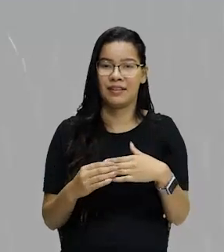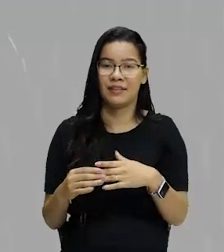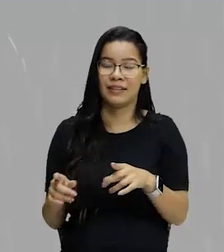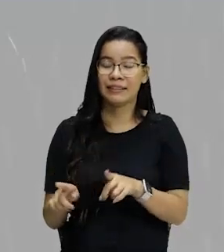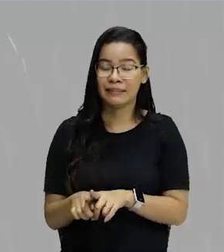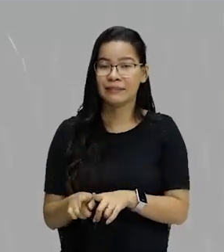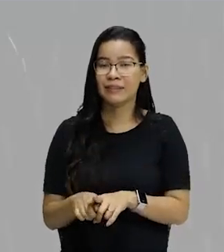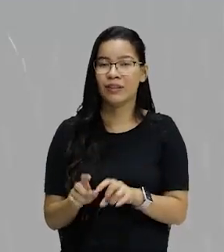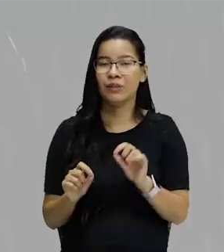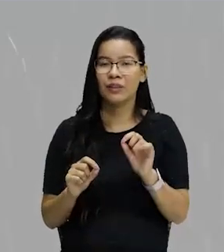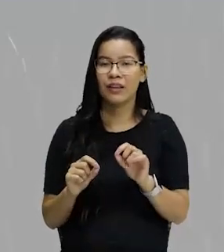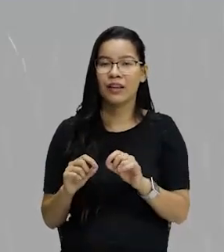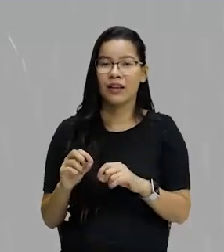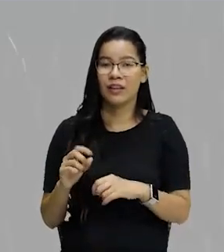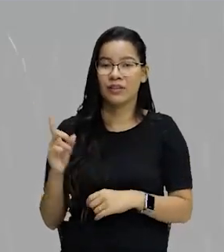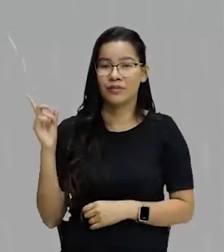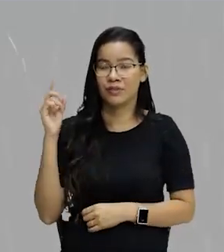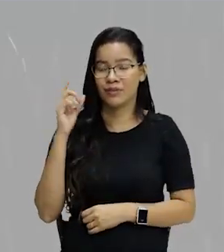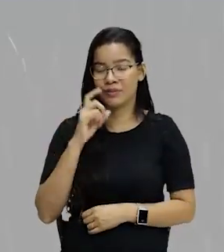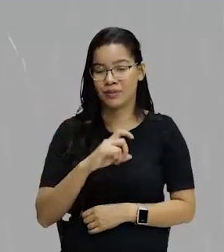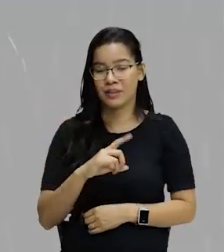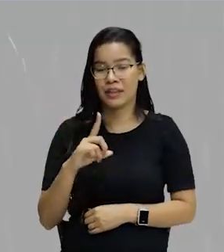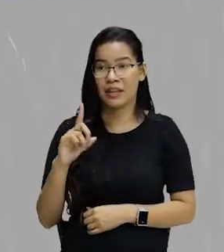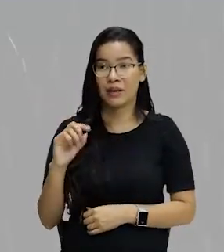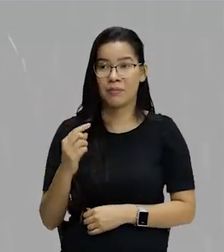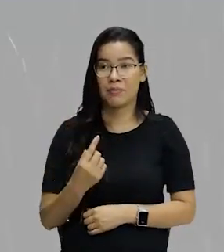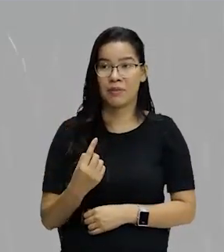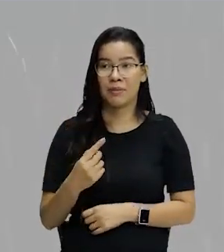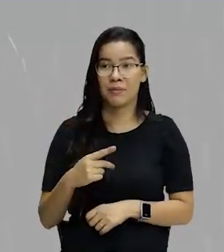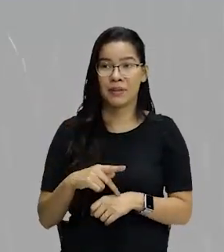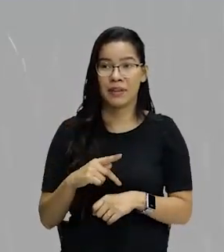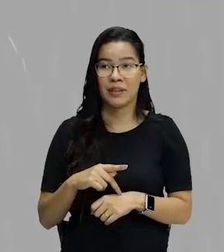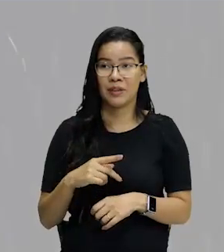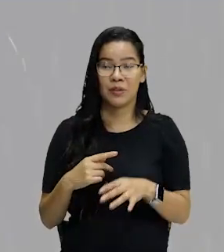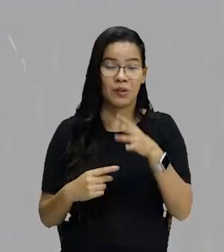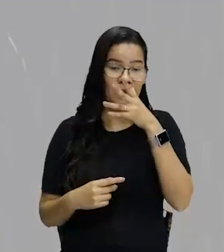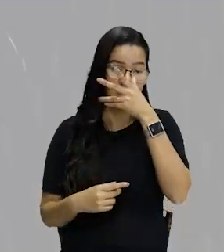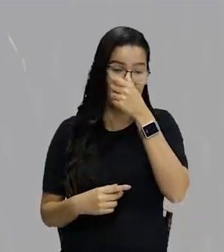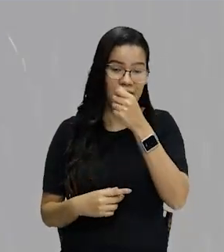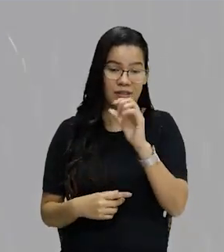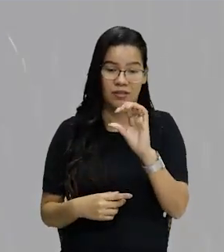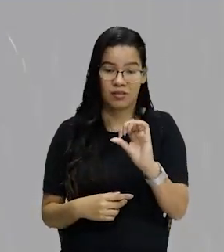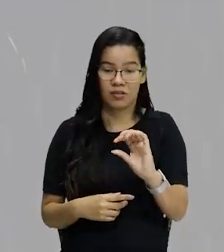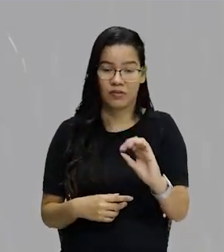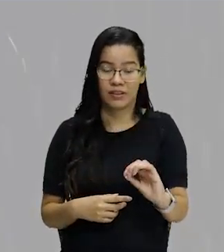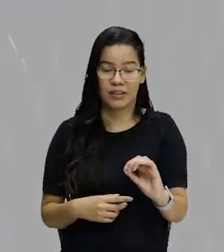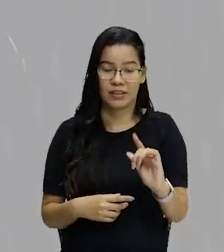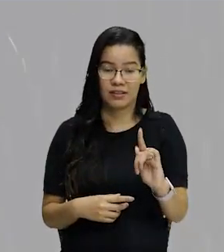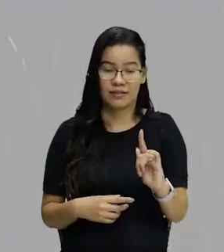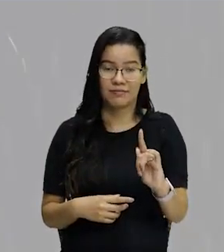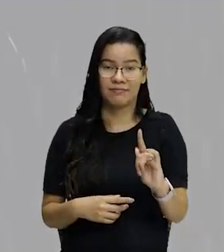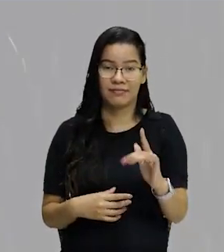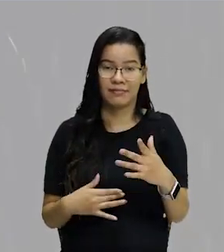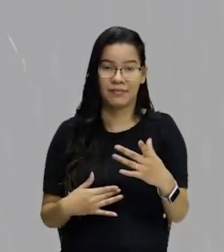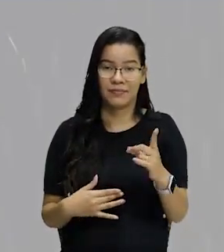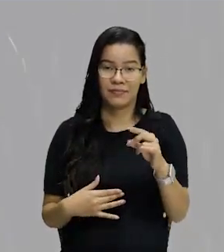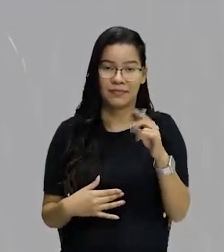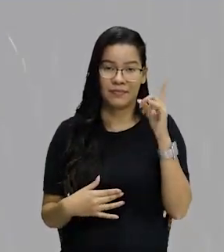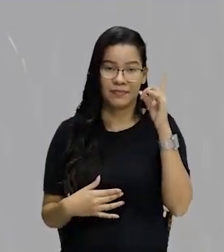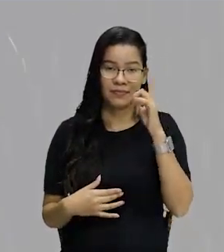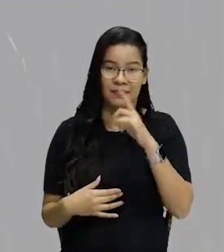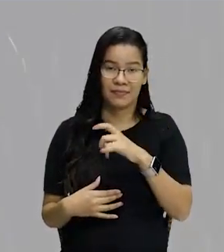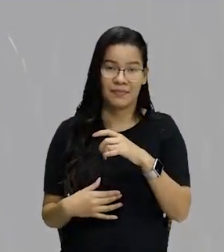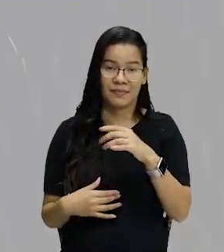consideração o quê? A dificuldade. É uma pedra que está com quase 90 graus. Então fica muito difícil